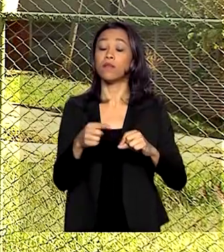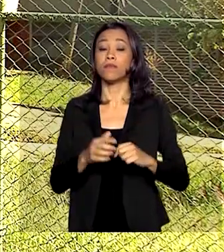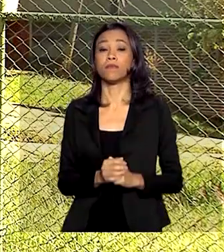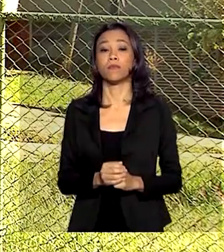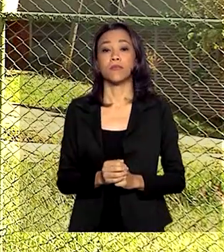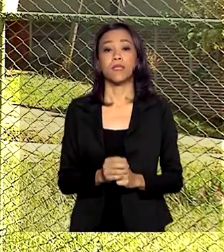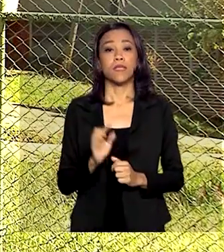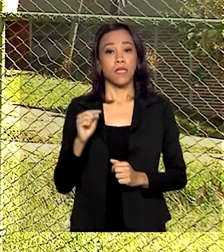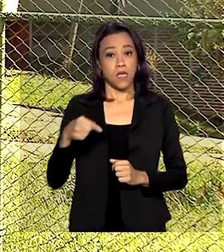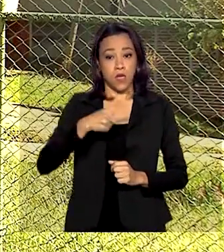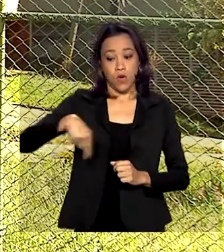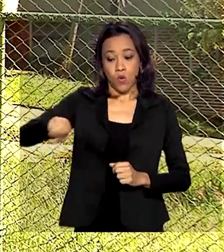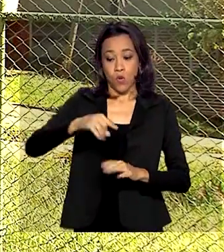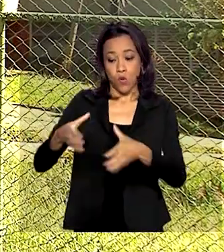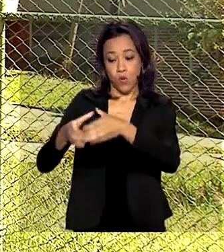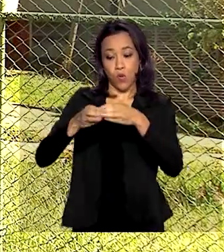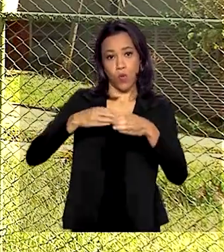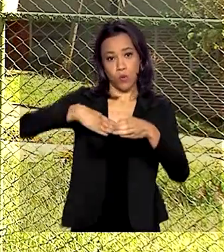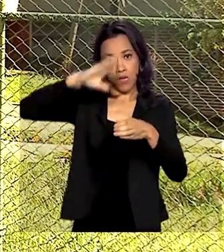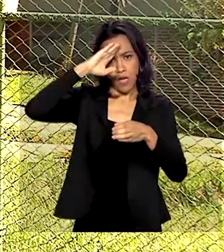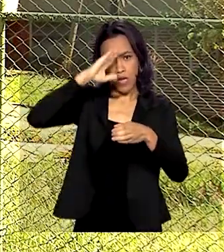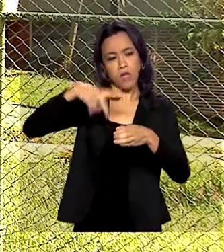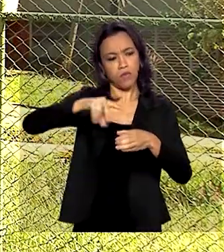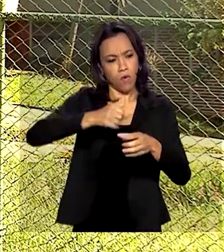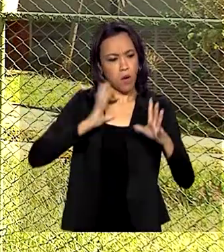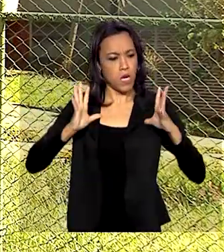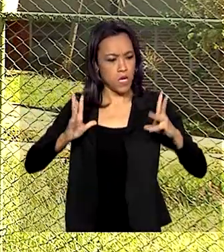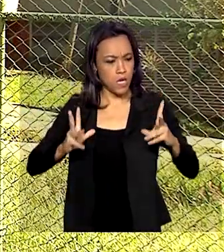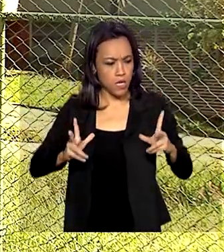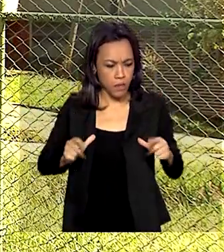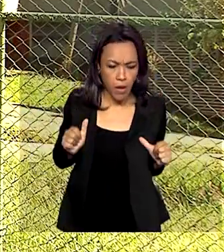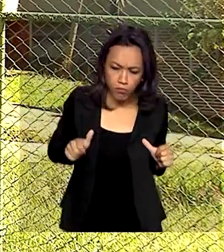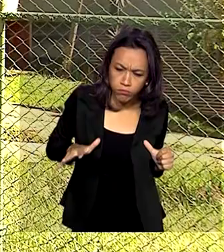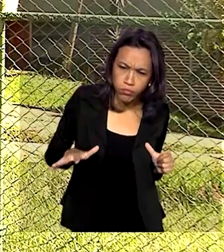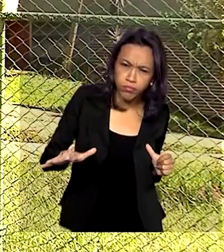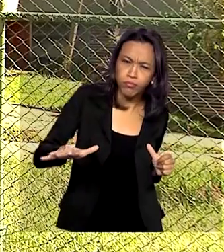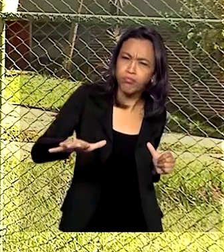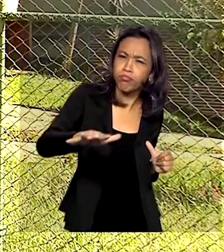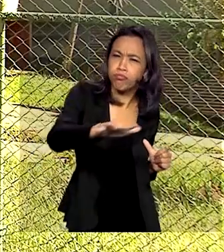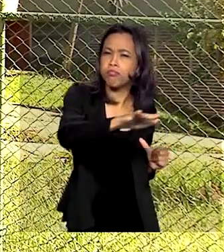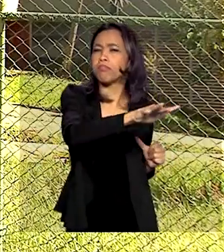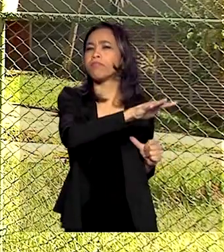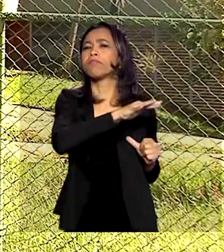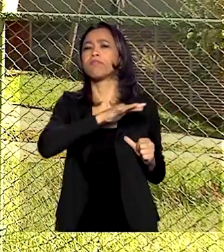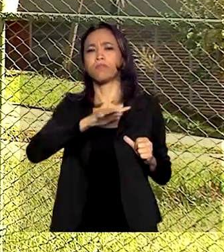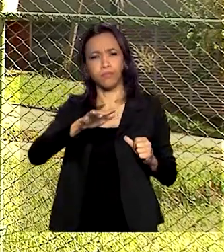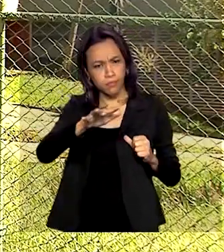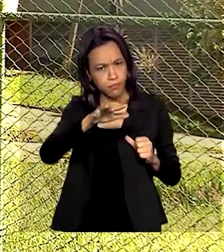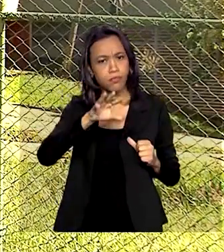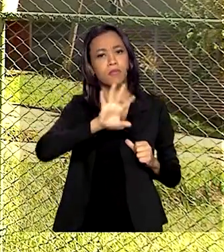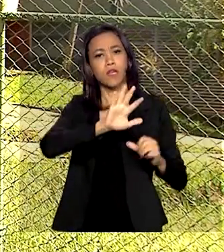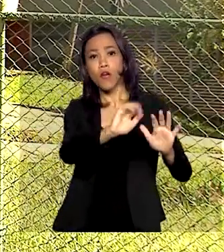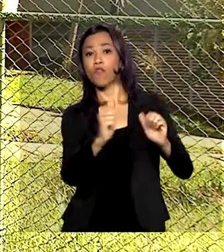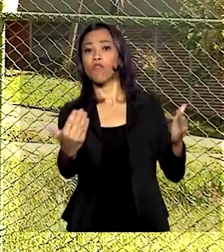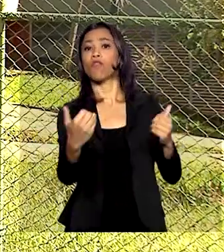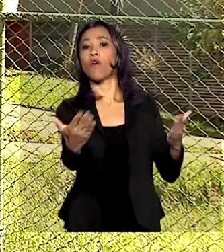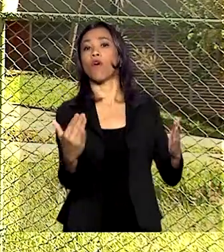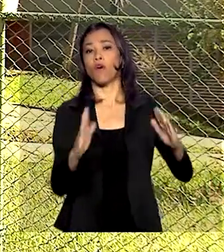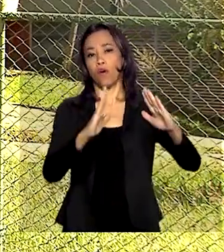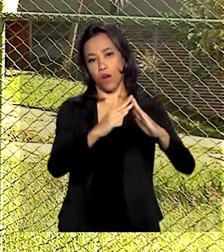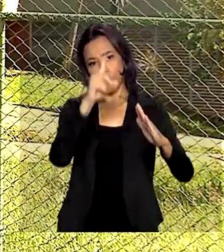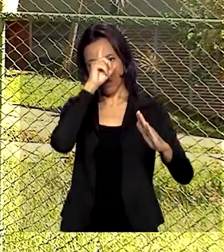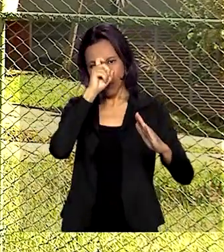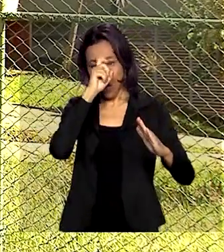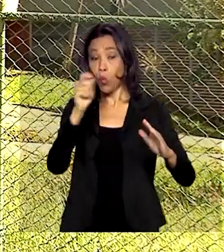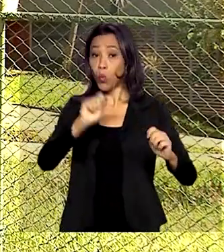Distrito Federal. Os militares vão fazer a desinfecção, estão fazendo, na verdade, nesse momento, a desinfecção da área externa do hospital. Eles